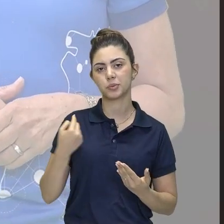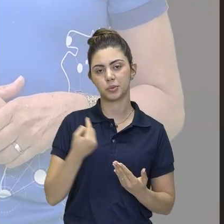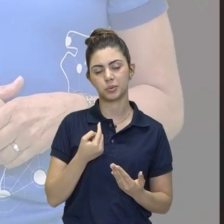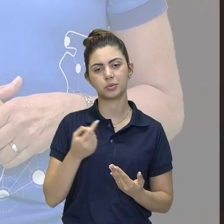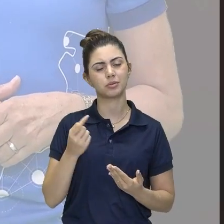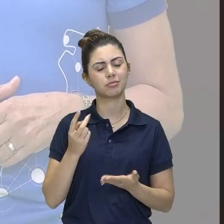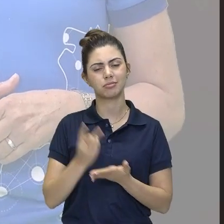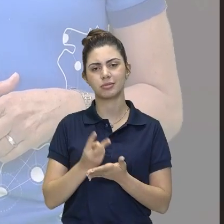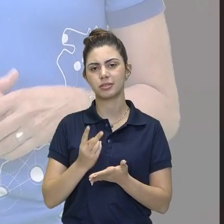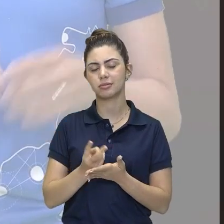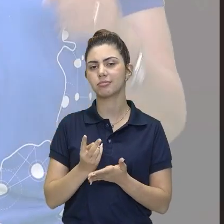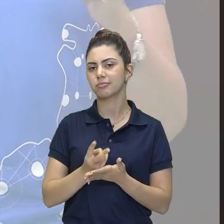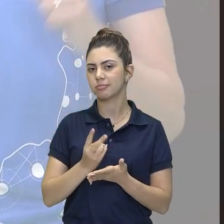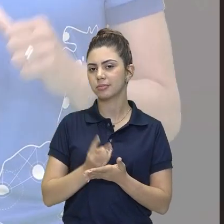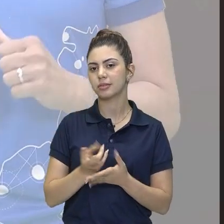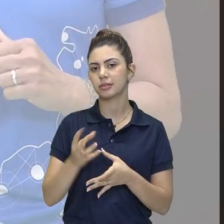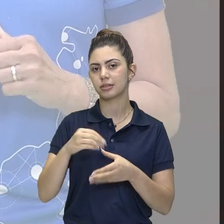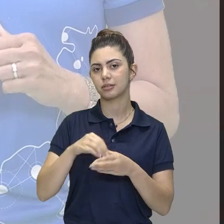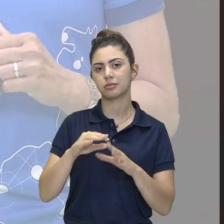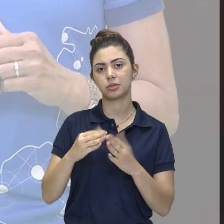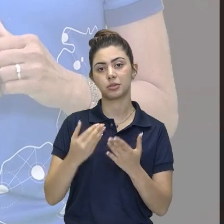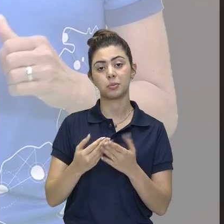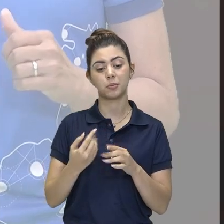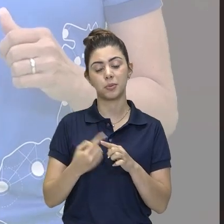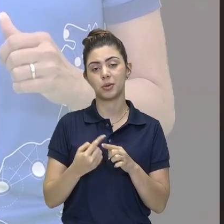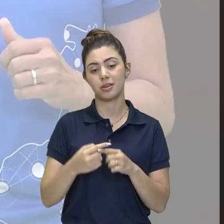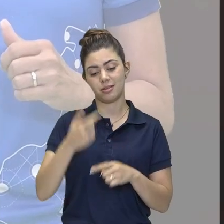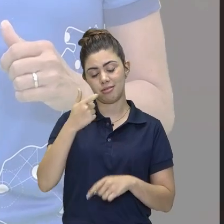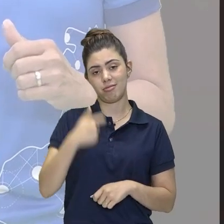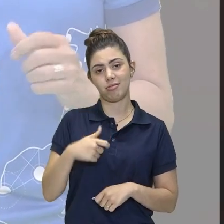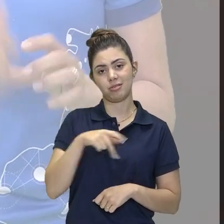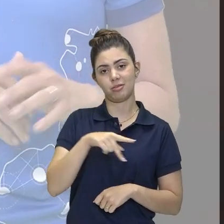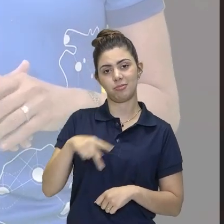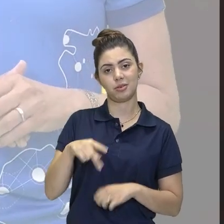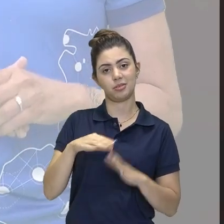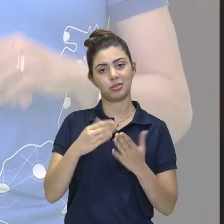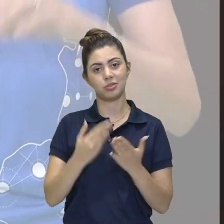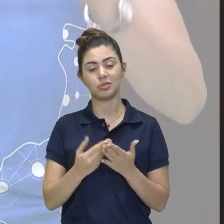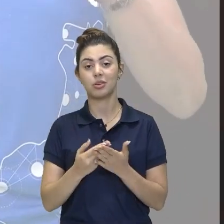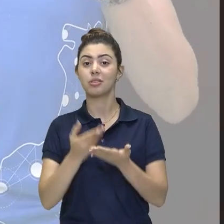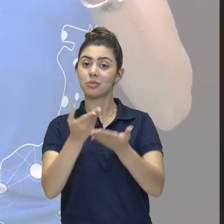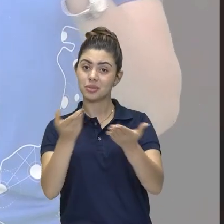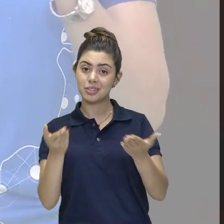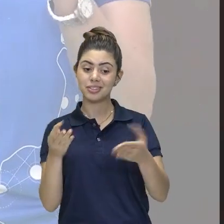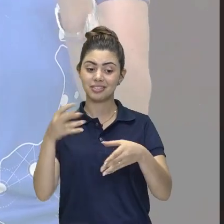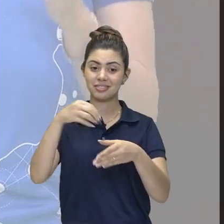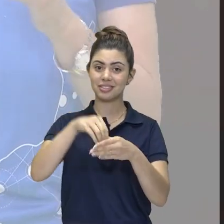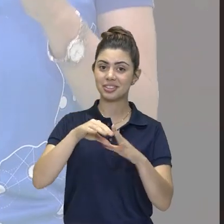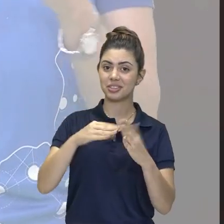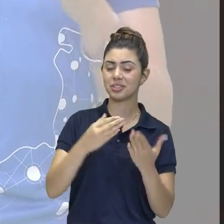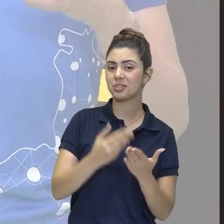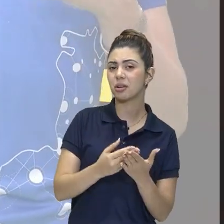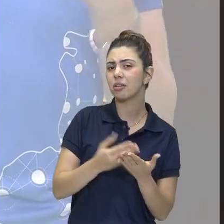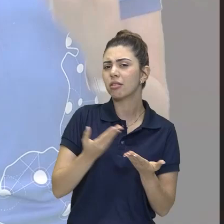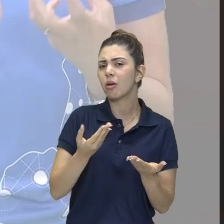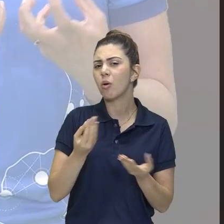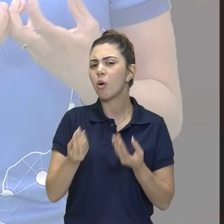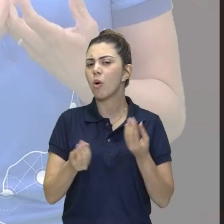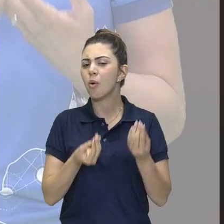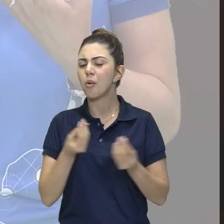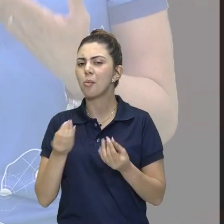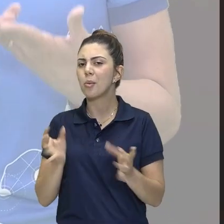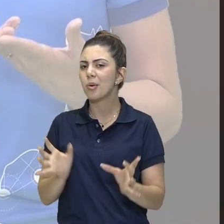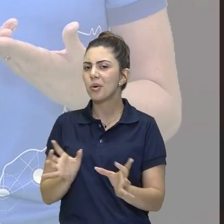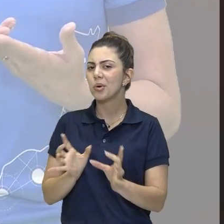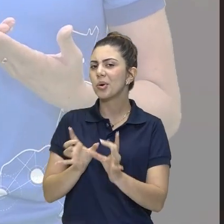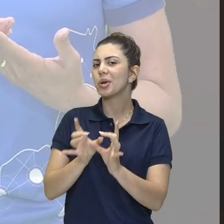inseridos diretamente, porque eu atuo numa escola, você está aí na escola, e como que isso assim se